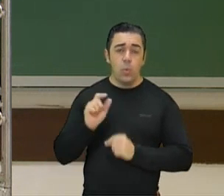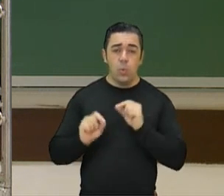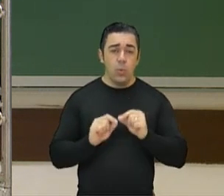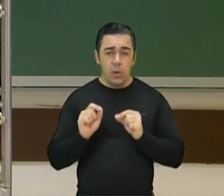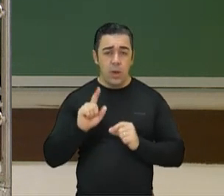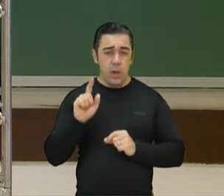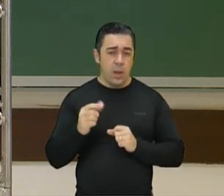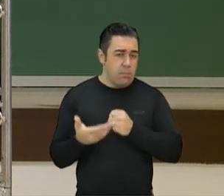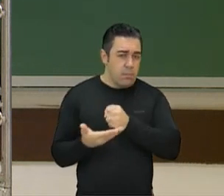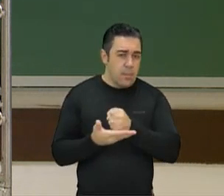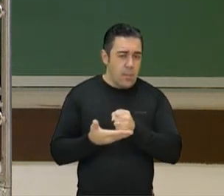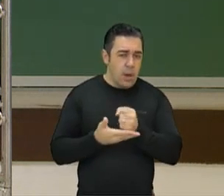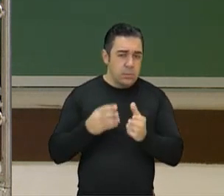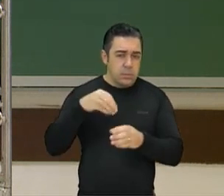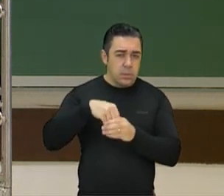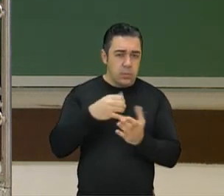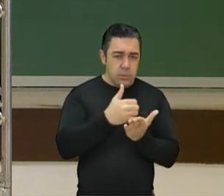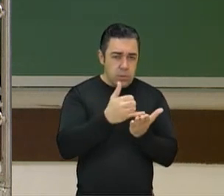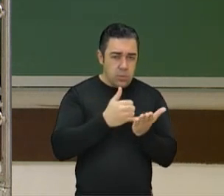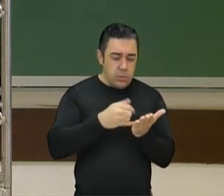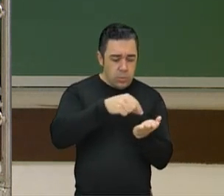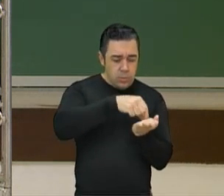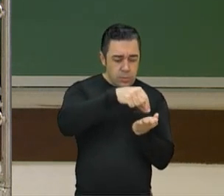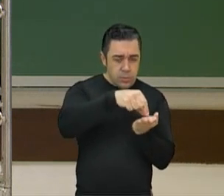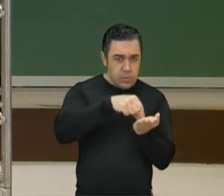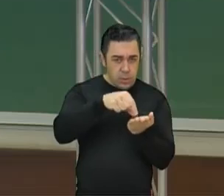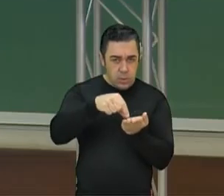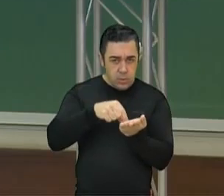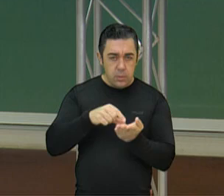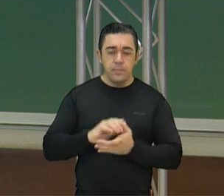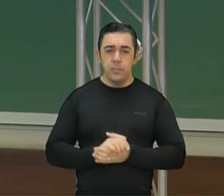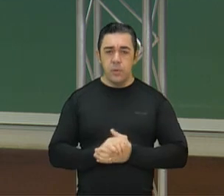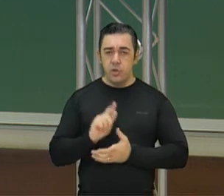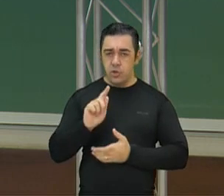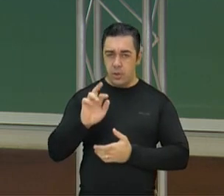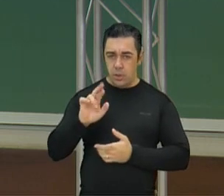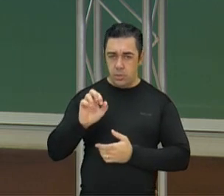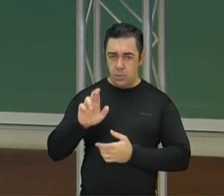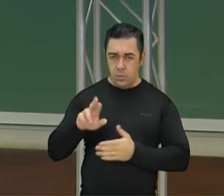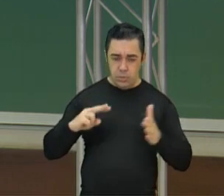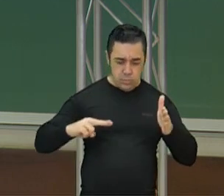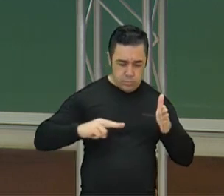Nós vimos os componentes básicos de um circuito, gerador,